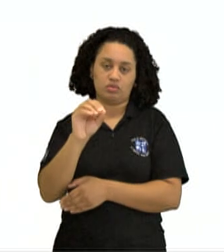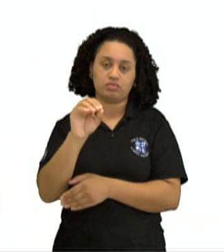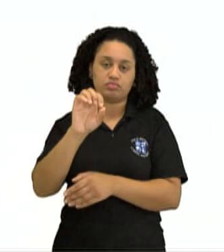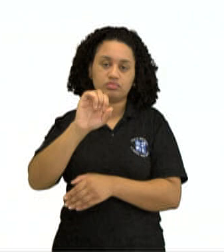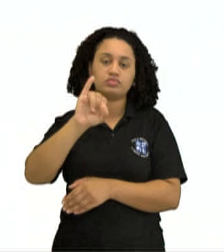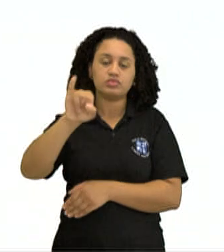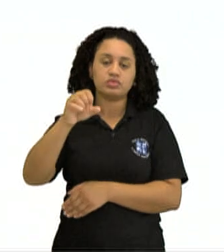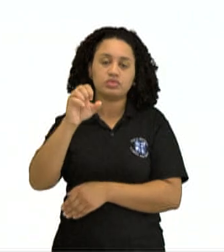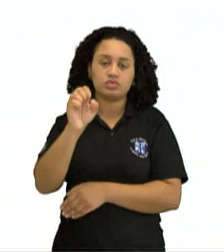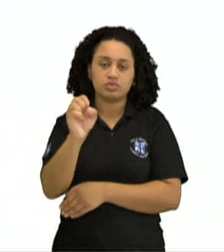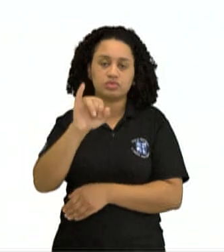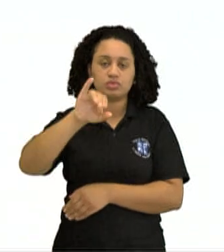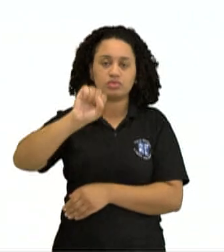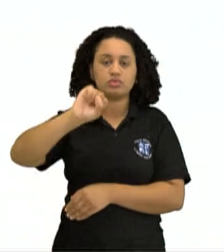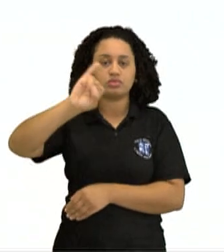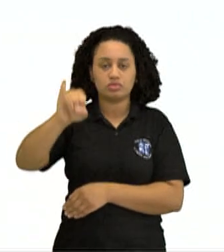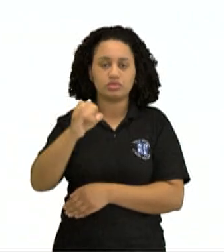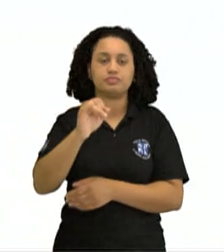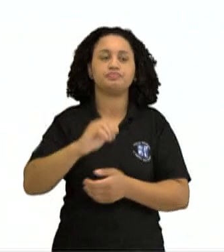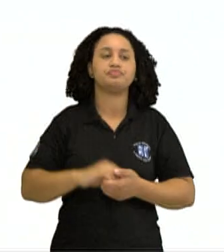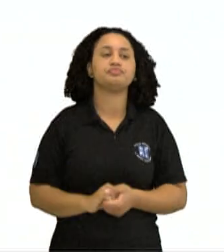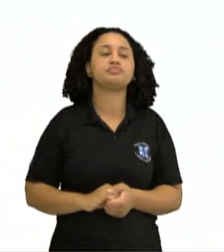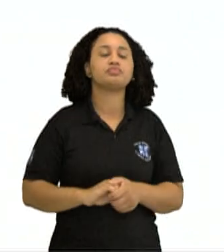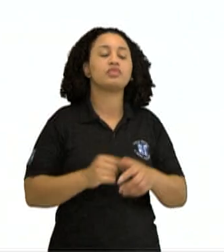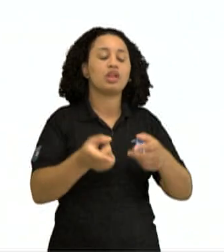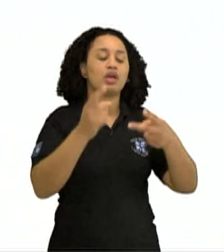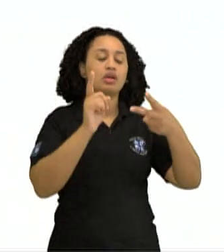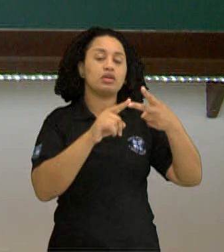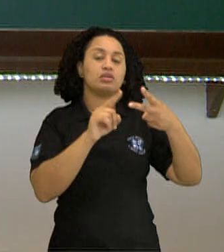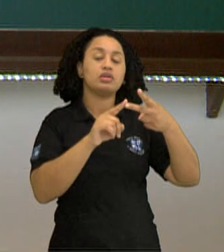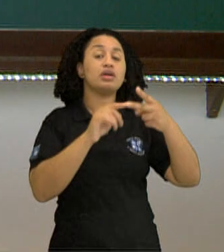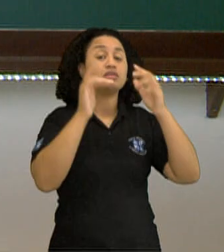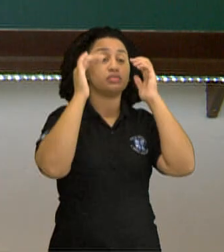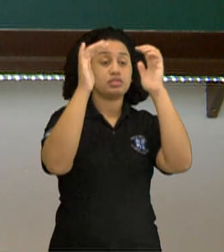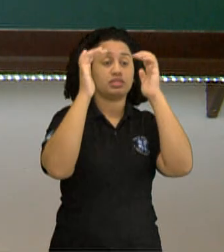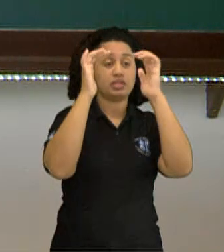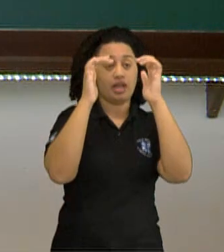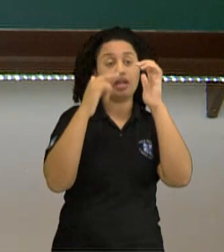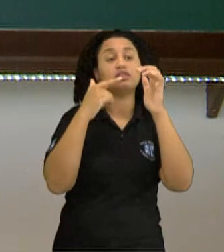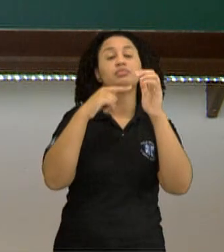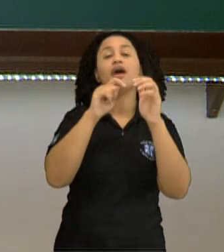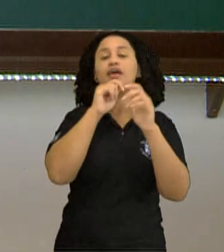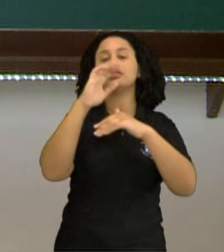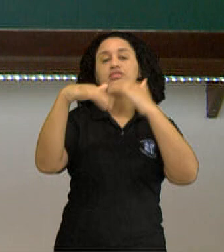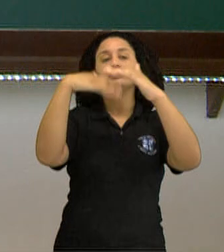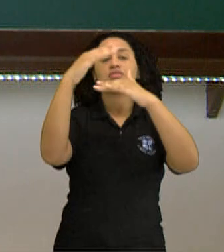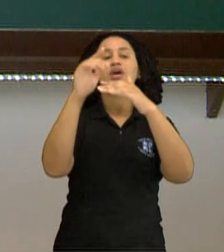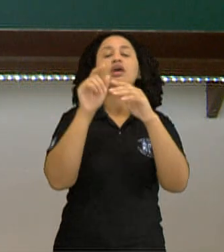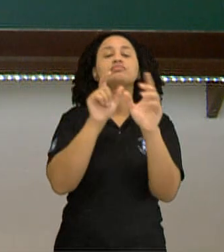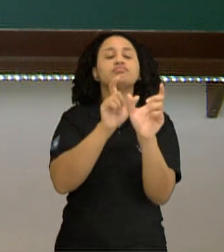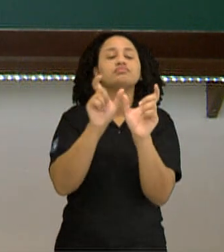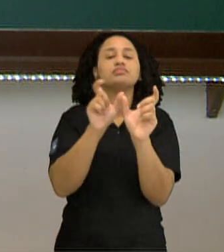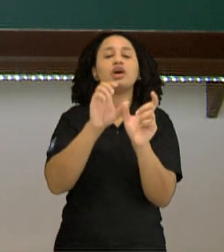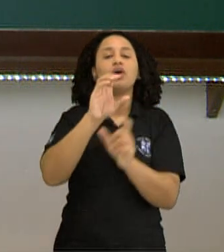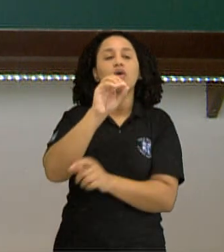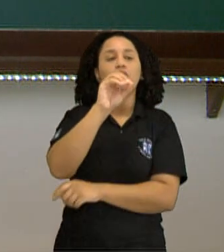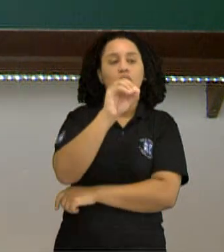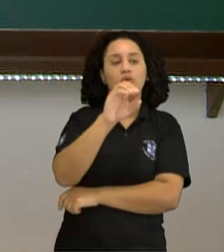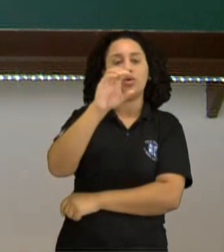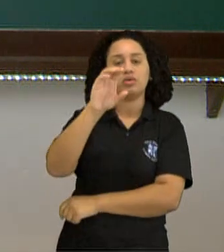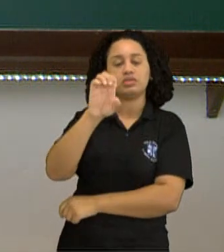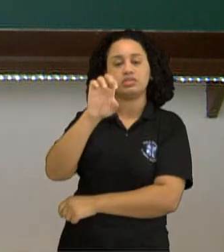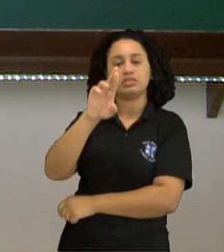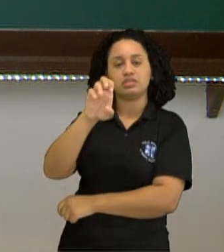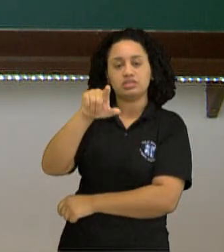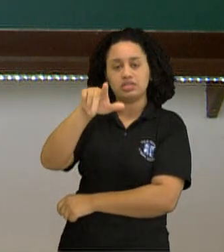ainda está em desenvolvimento. Entre a palavra cérebro e o, qual que é mais importante? Cérebro. Então, aí nós